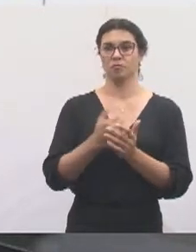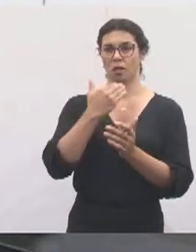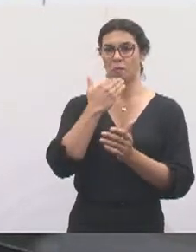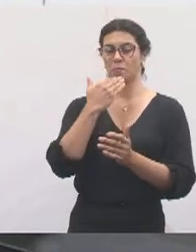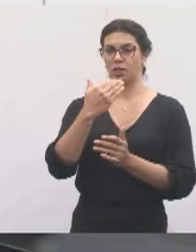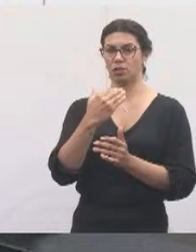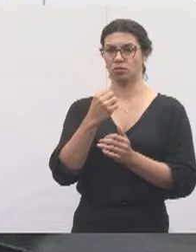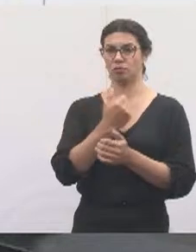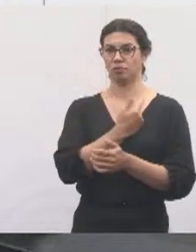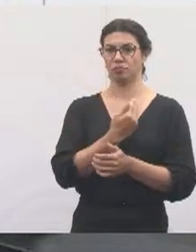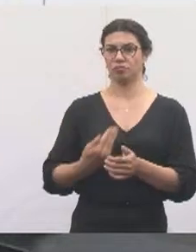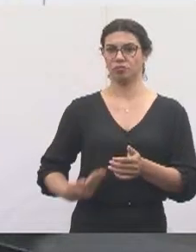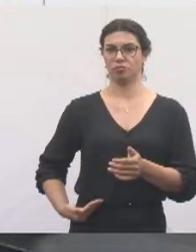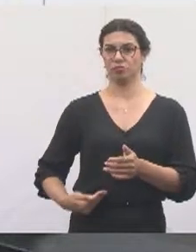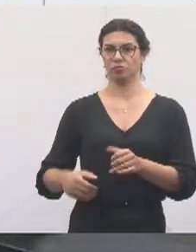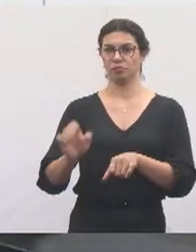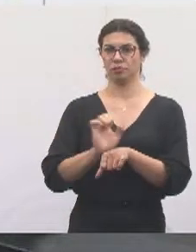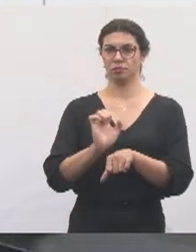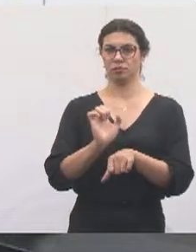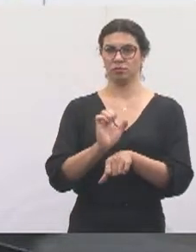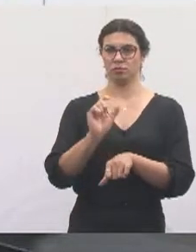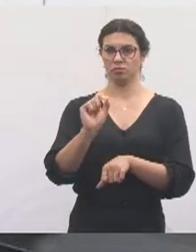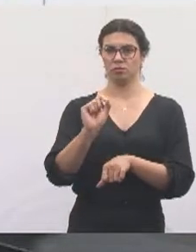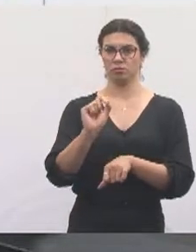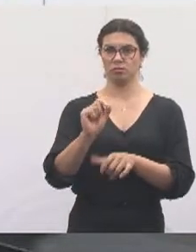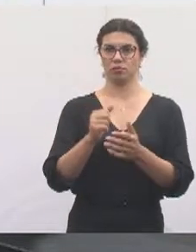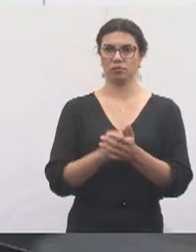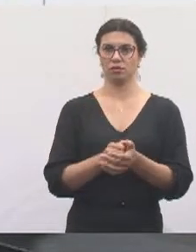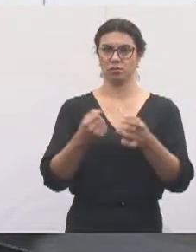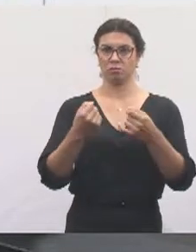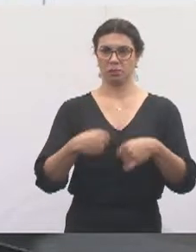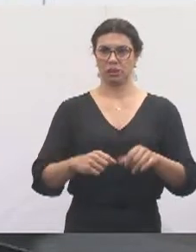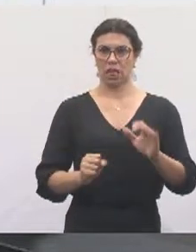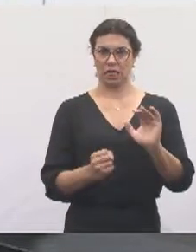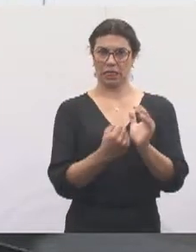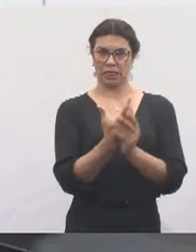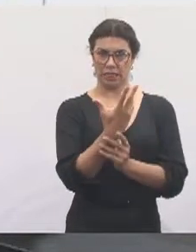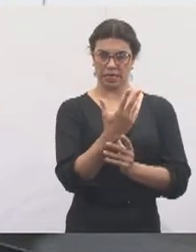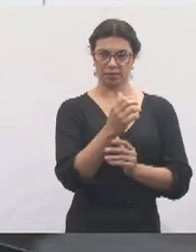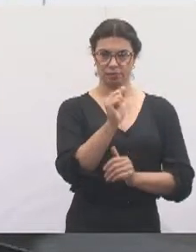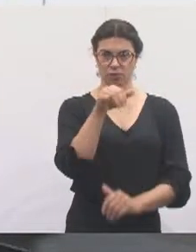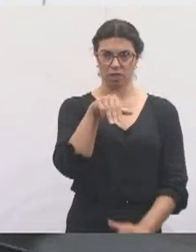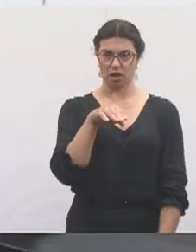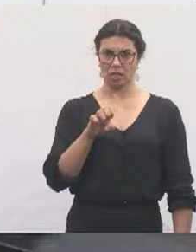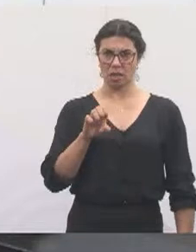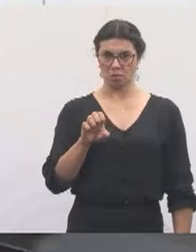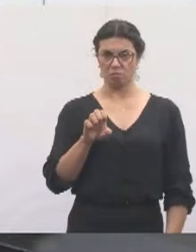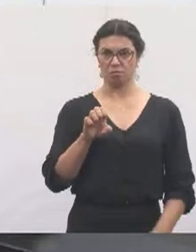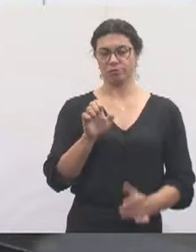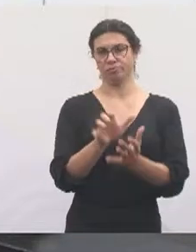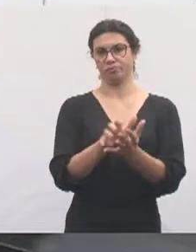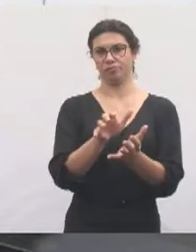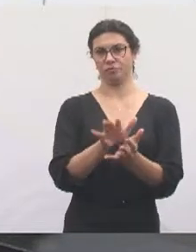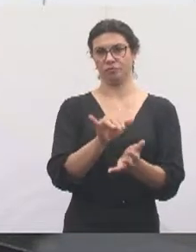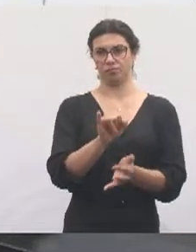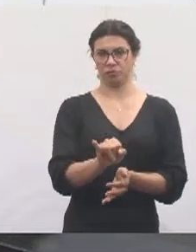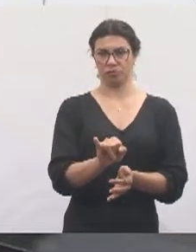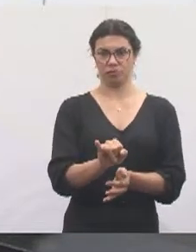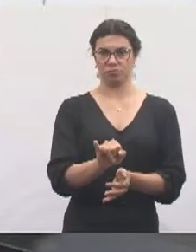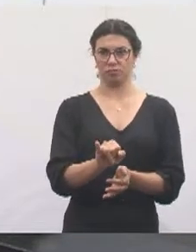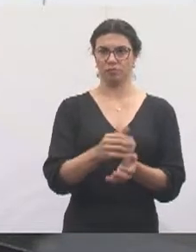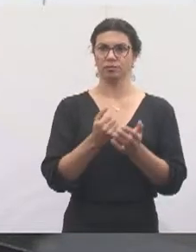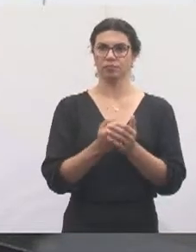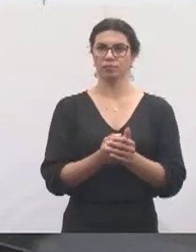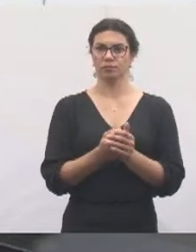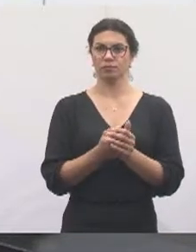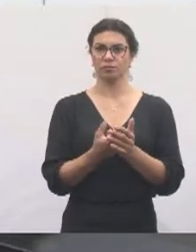seguintes investimentos implantação em ambulatório médico especialidade AM do município de Jacareí